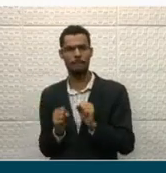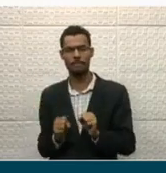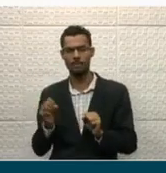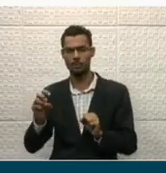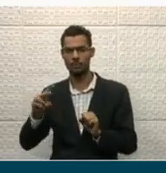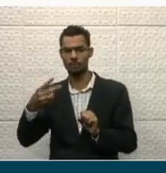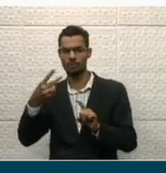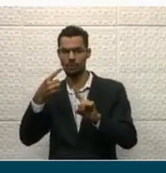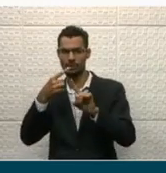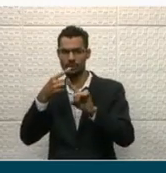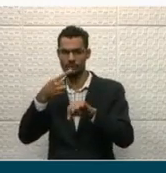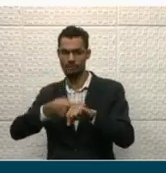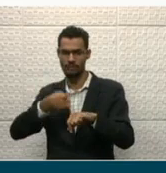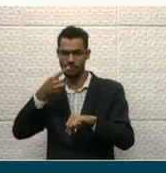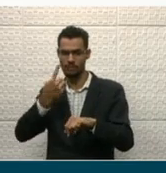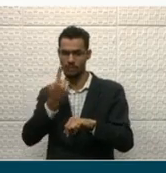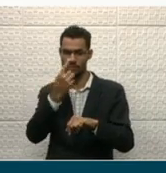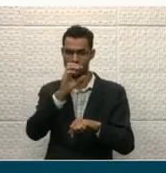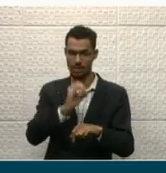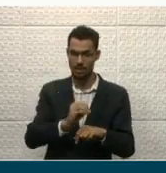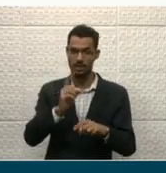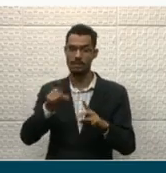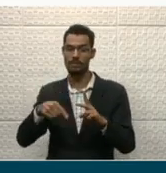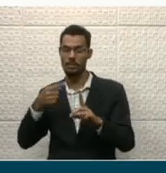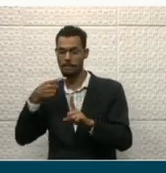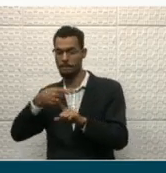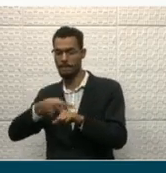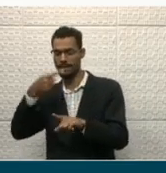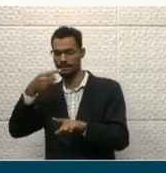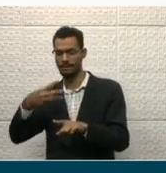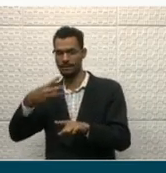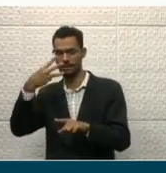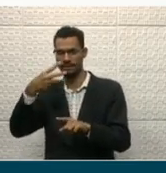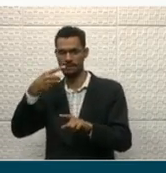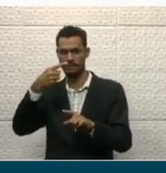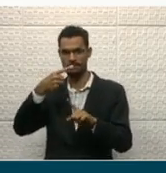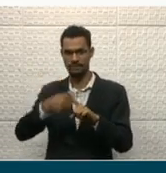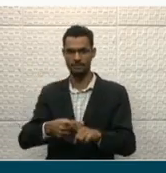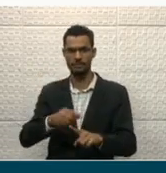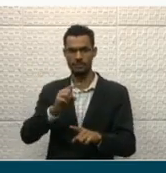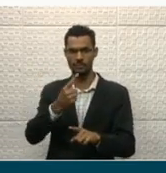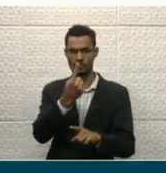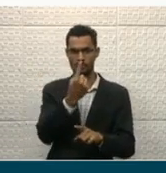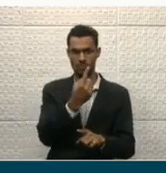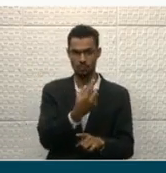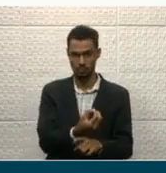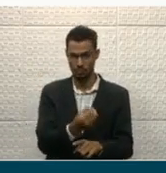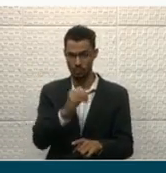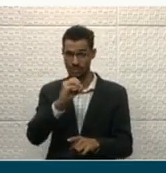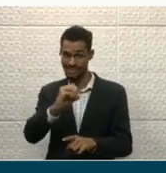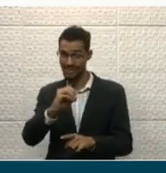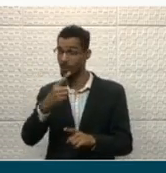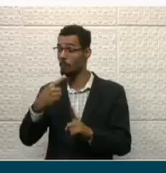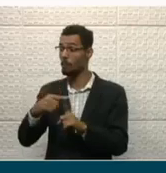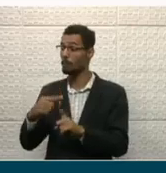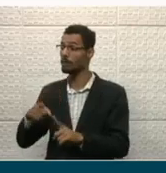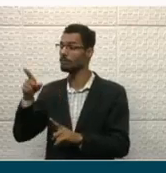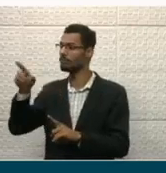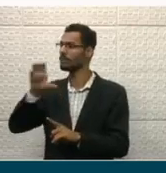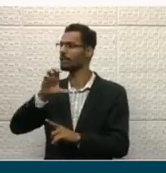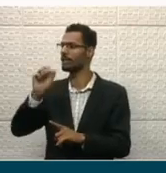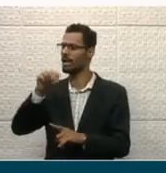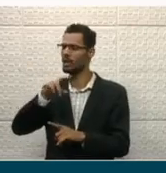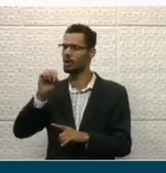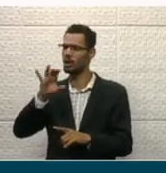2 vezes o vetor 1, 0, mais 3 vezes o vetor 0, 1. Por ser base canônica,